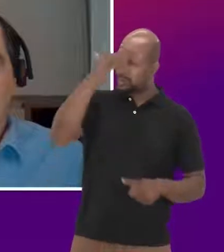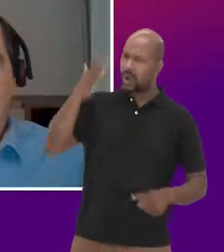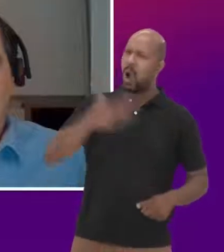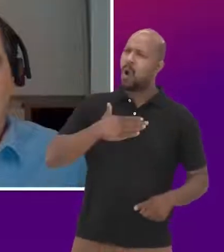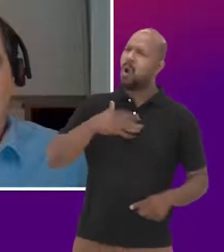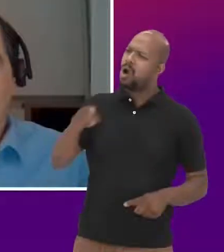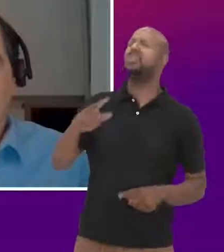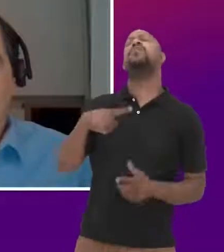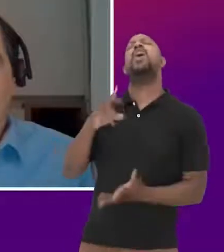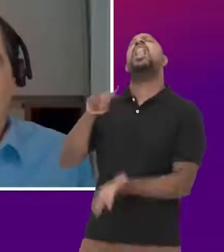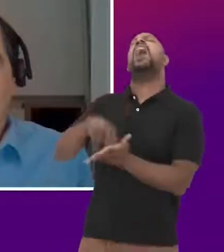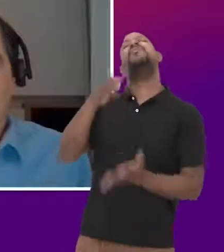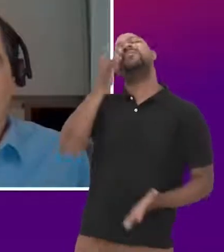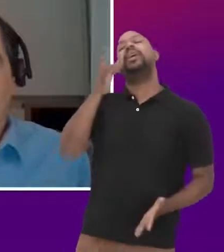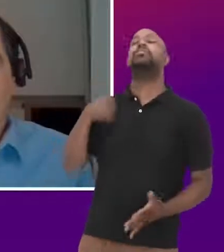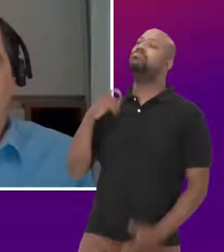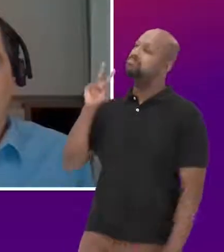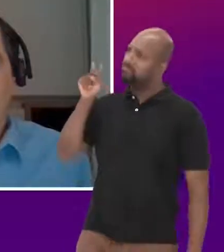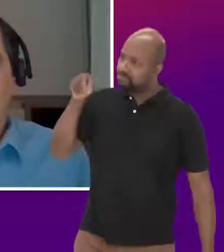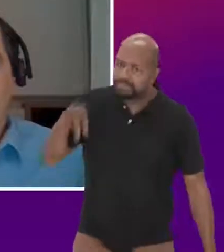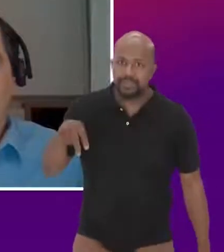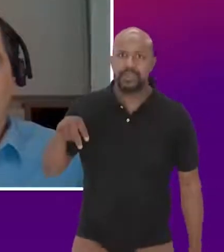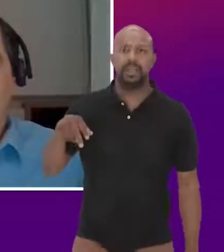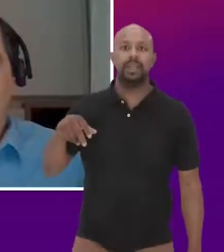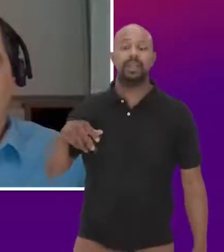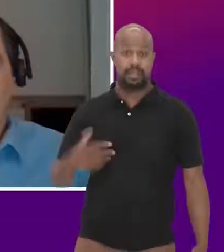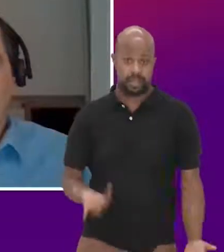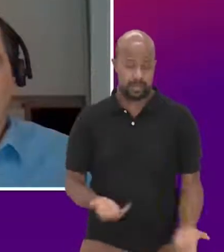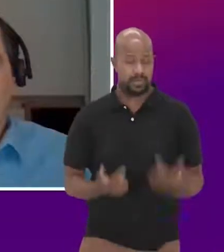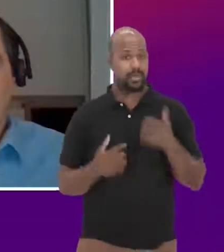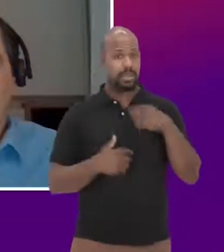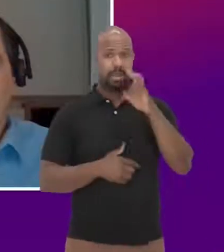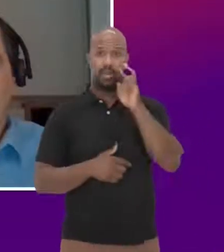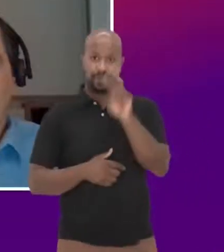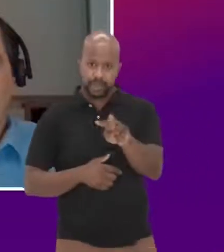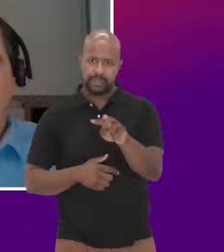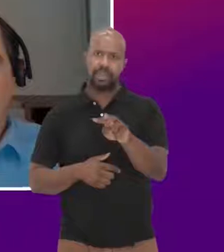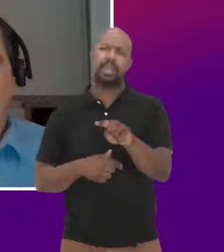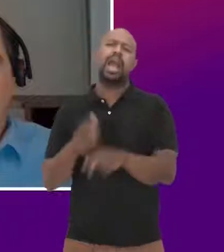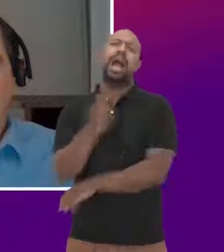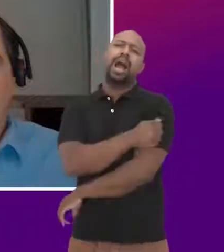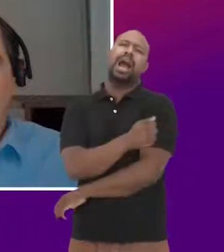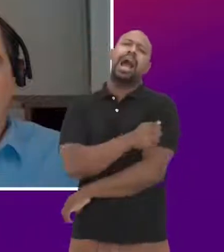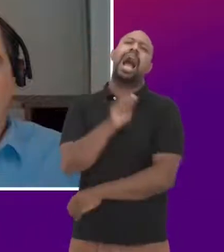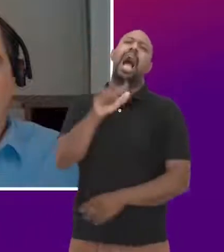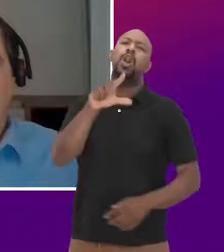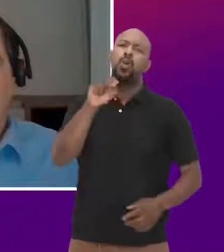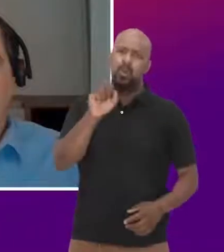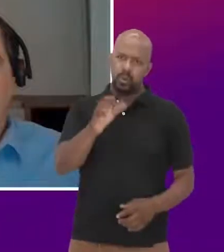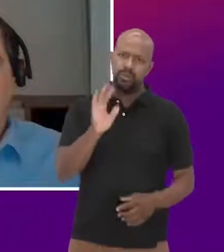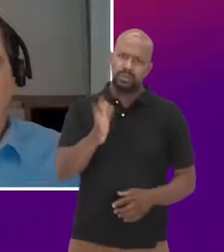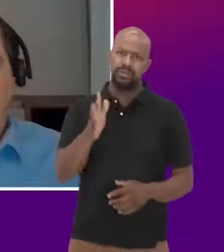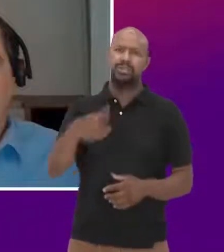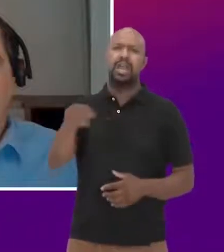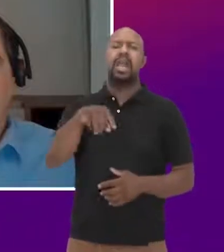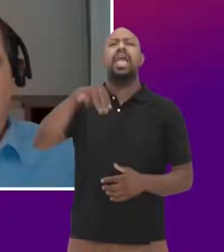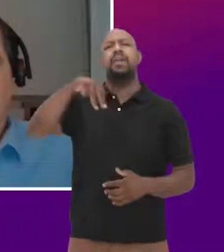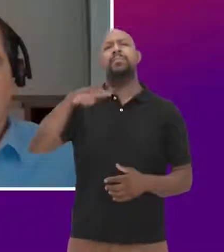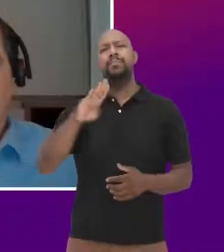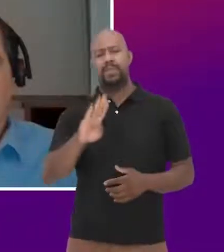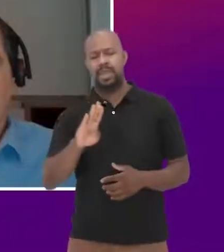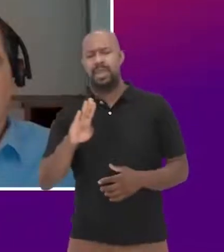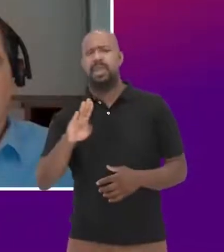tanto desse lugar, vão lá ver. Então, o que eu vejo que alunos que passaram por mim, muitos